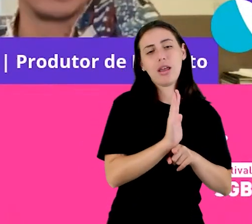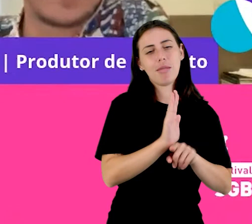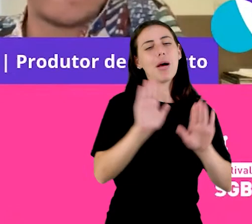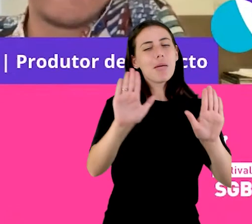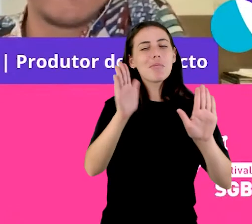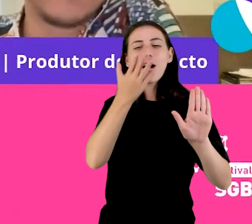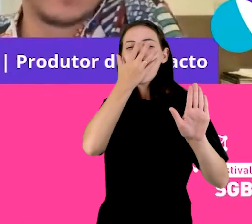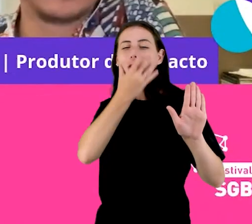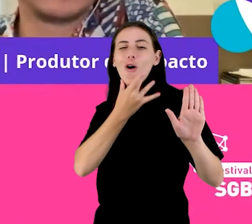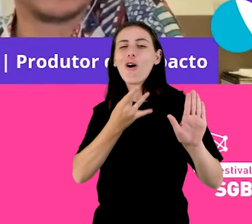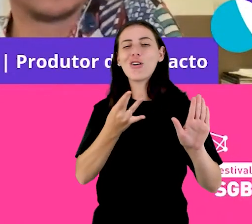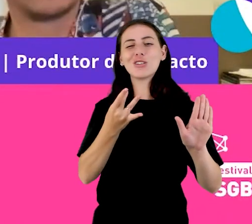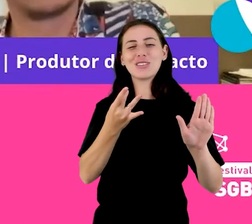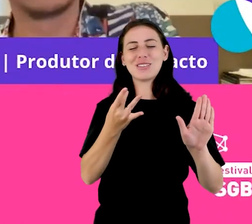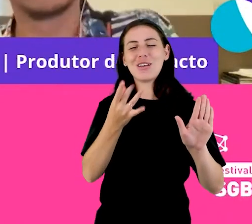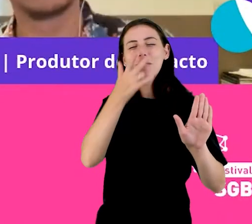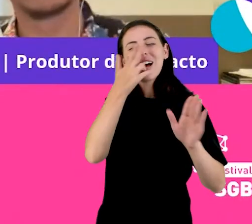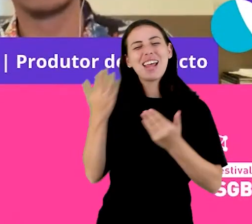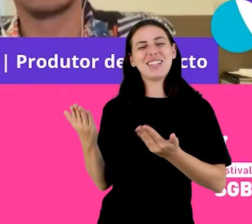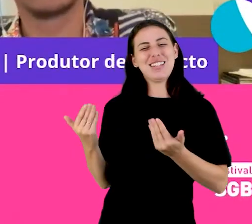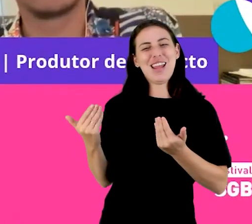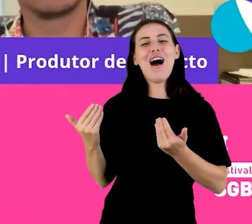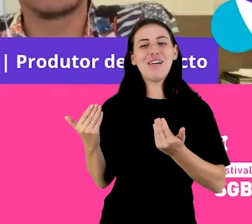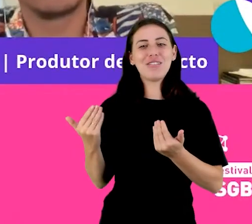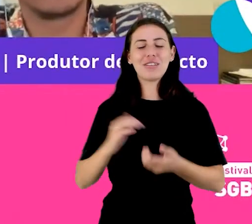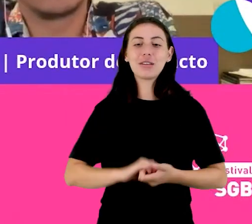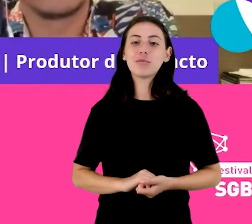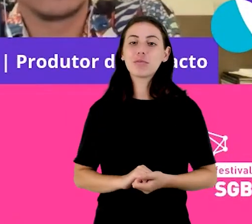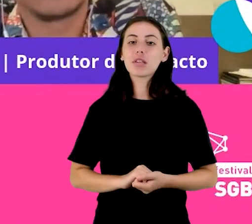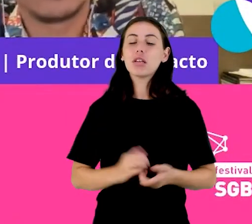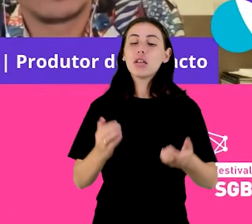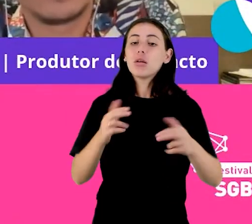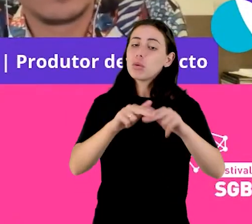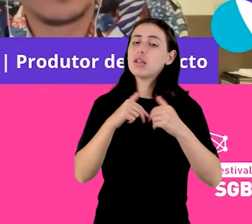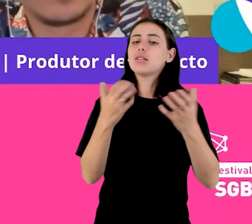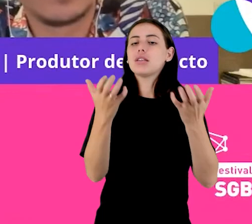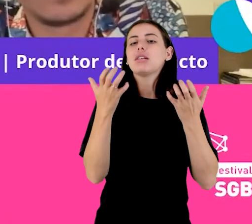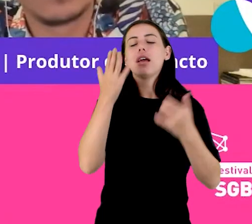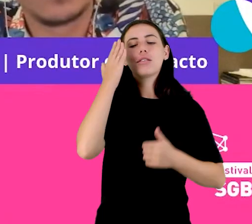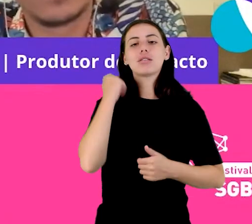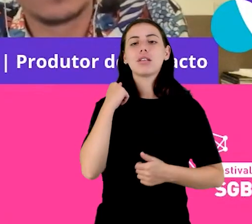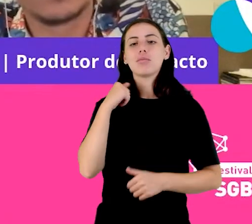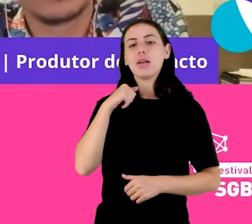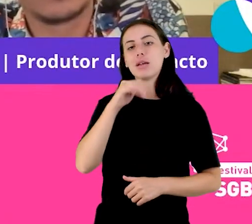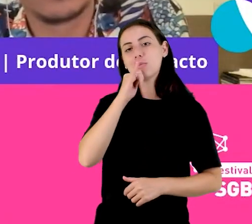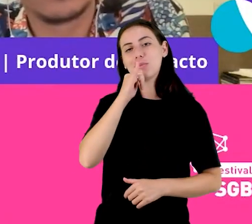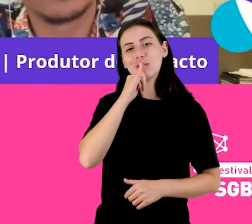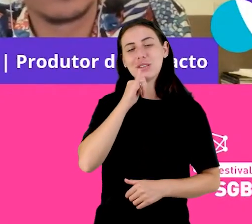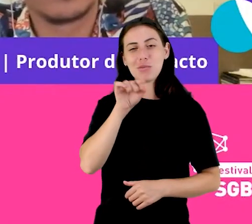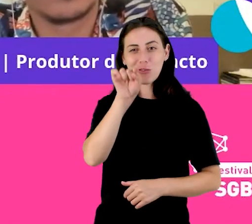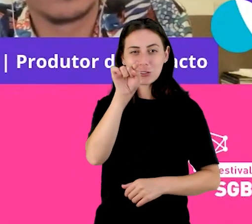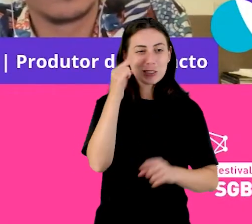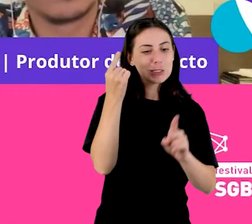cis. Rodrigo, eu queria fazer uma pergunta para você com relação à sua identificação com a produção de impacto. Eu sei que